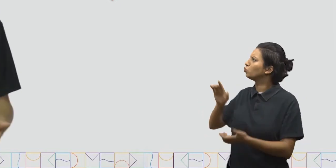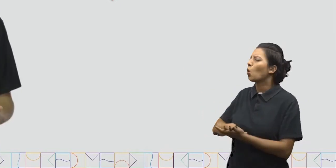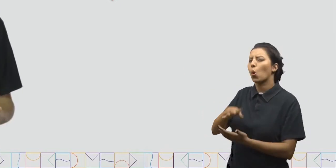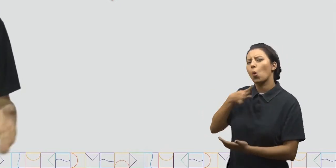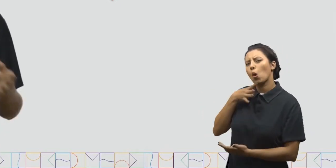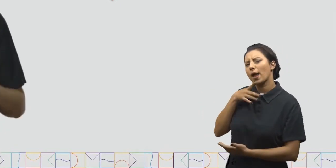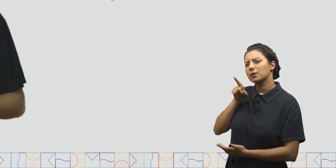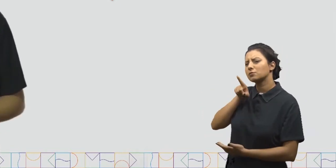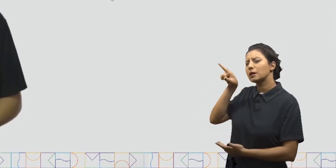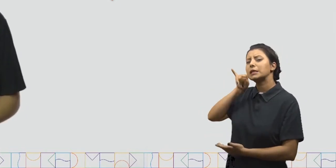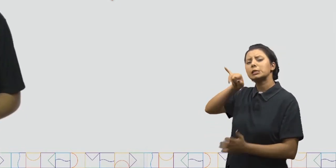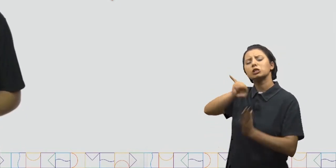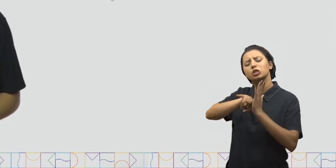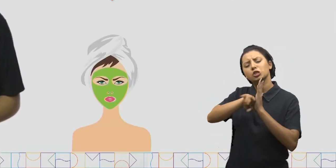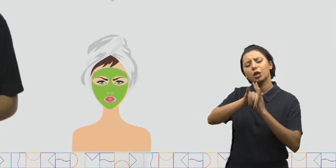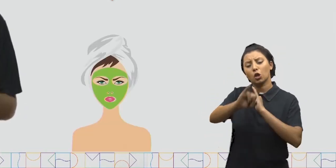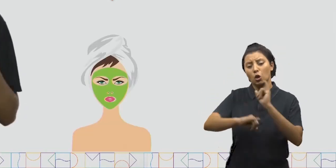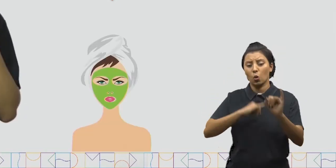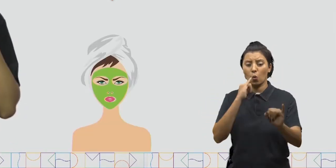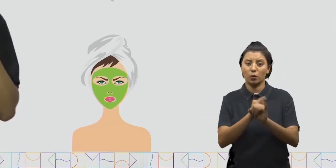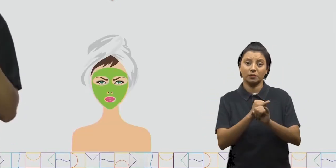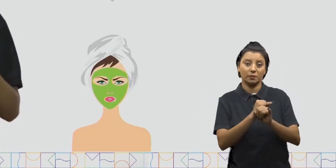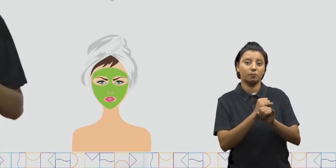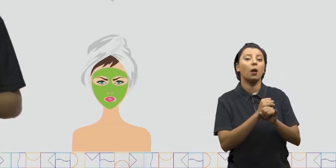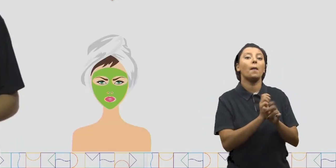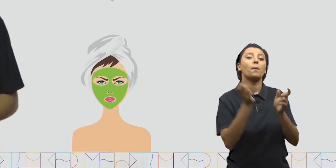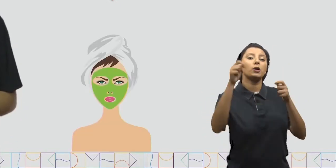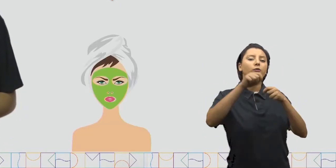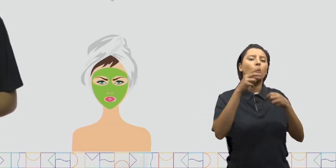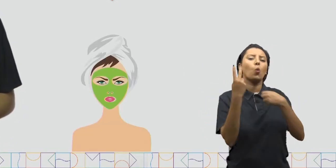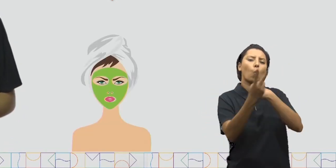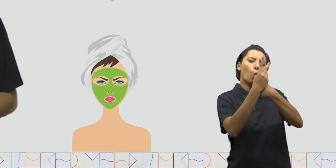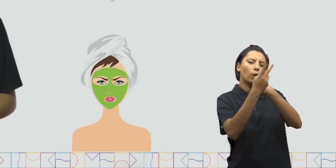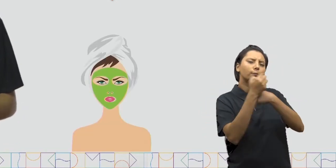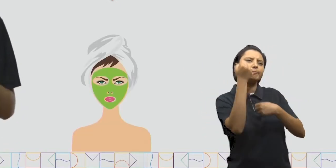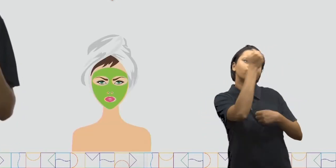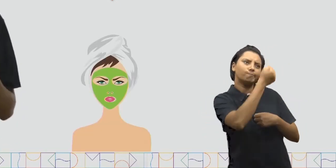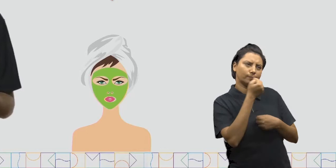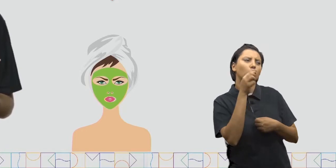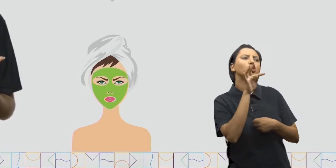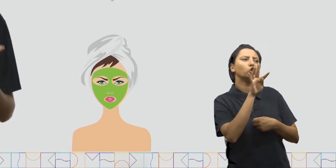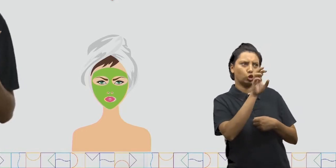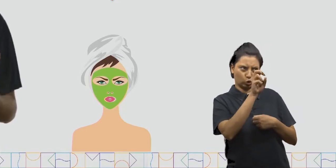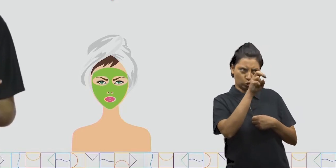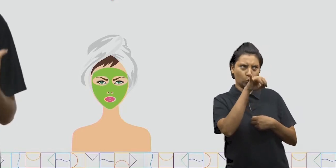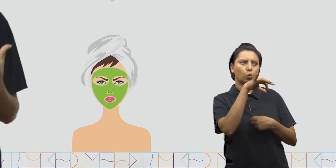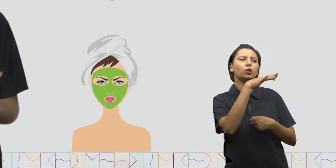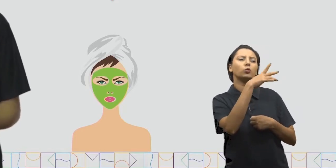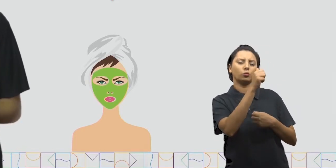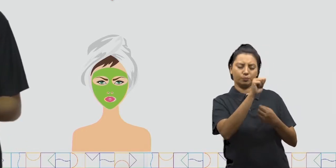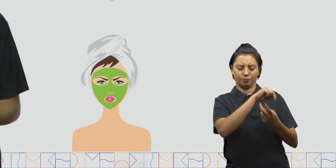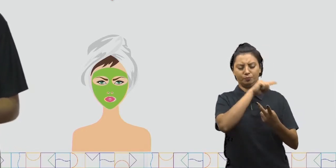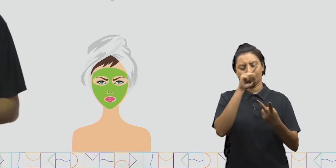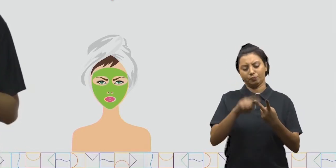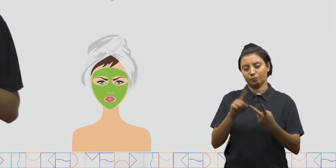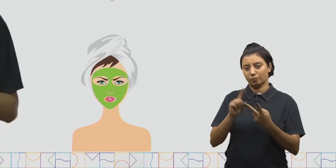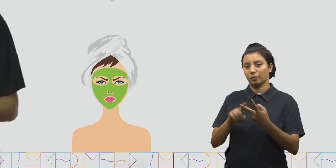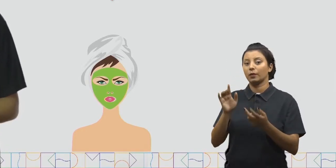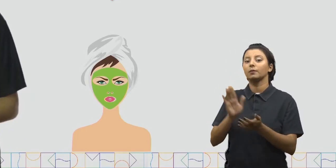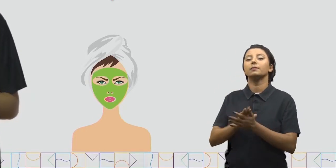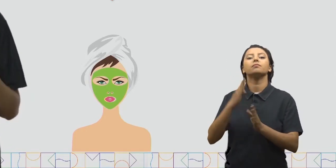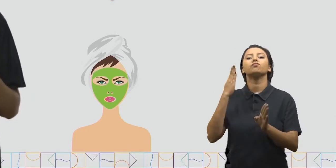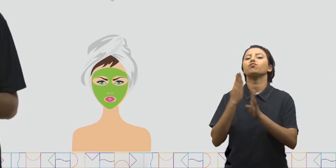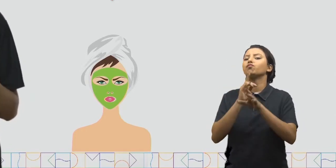palavra tônico, você encontrará sobre produtos para cuidar da pele. Se você fizer uma rápida pesquisa de imagens